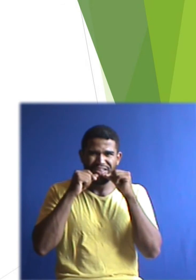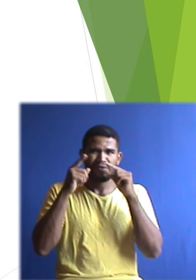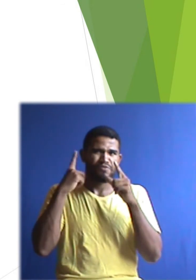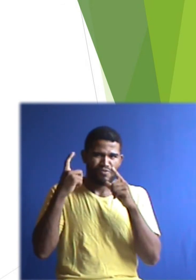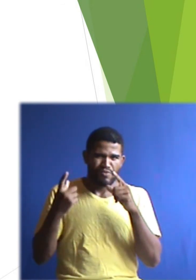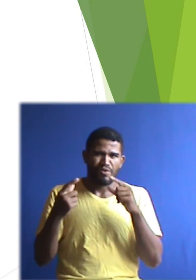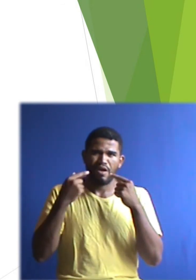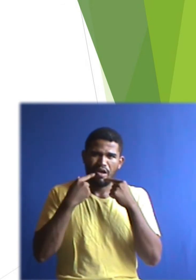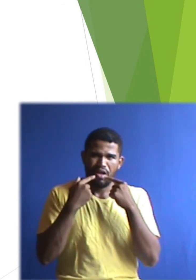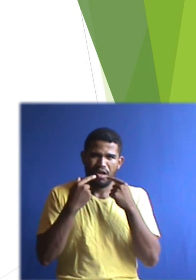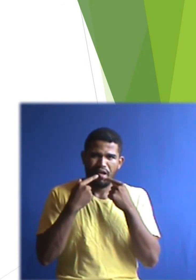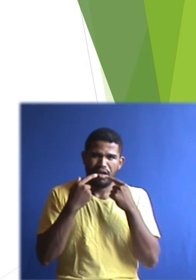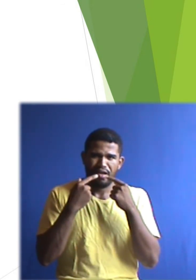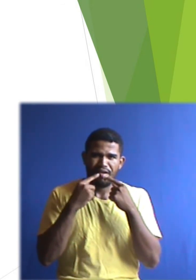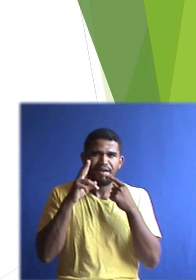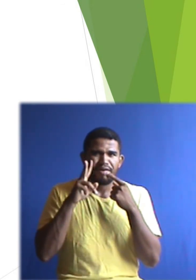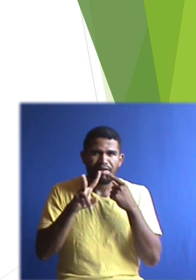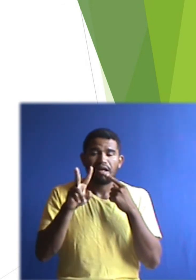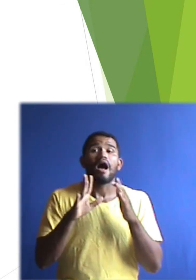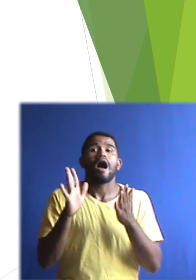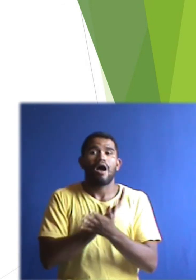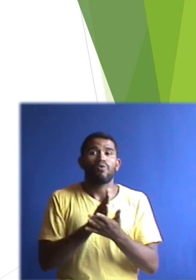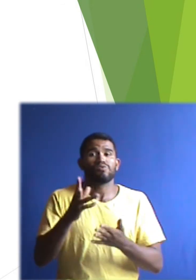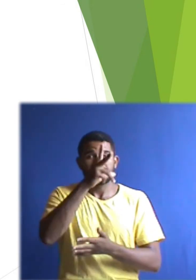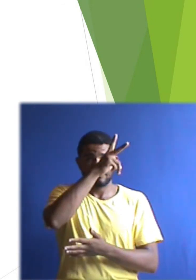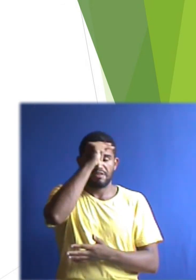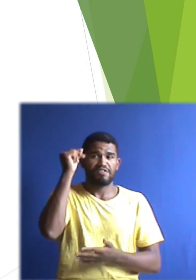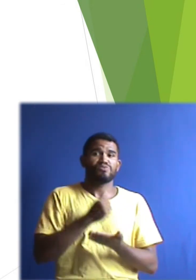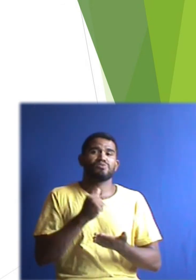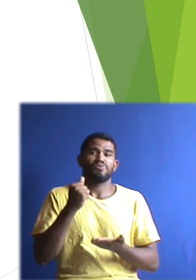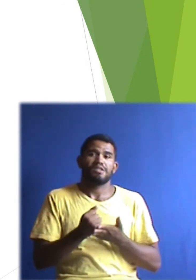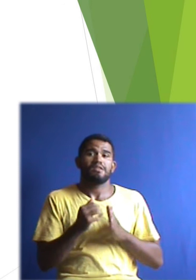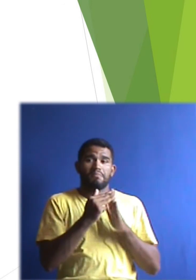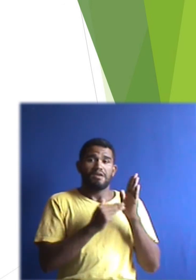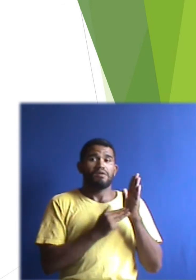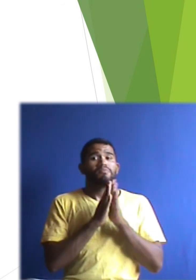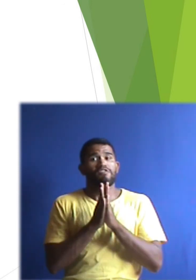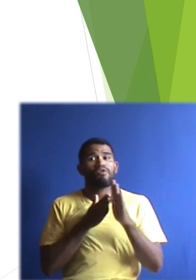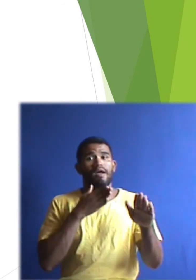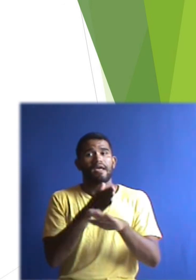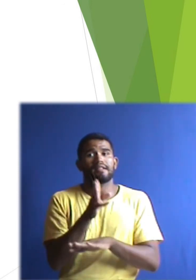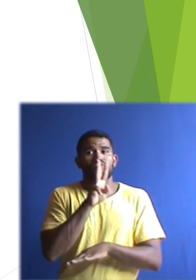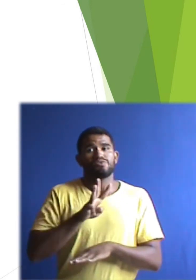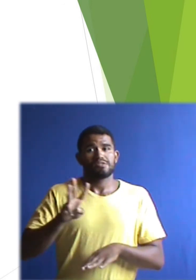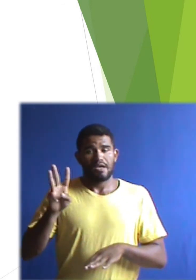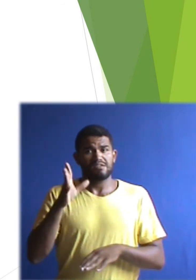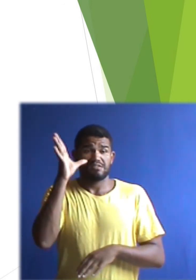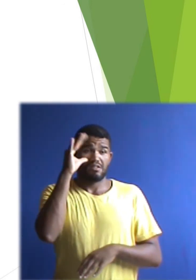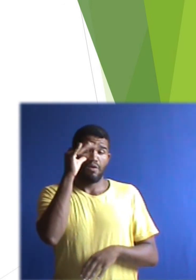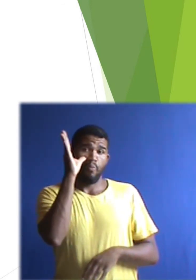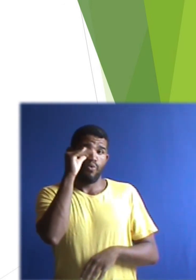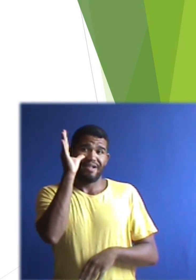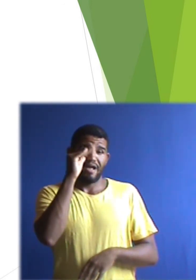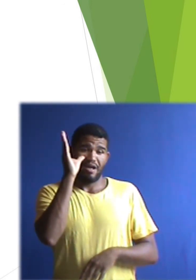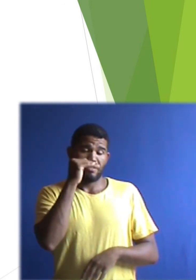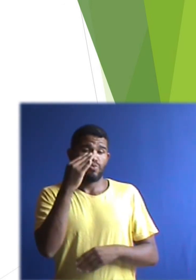fonoarticulatória. Esse método das boquinhas já ganhou a atenção de várias prefeituras. Então entra nesse site, dá uma olhada,